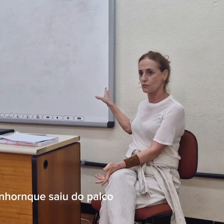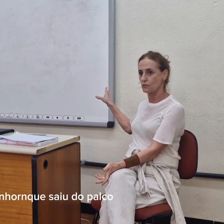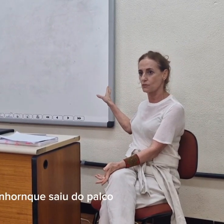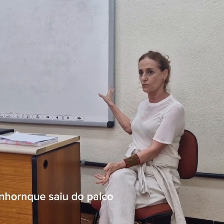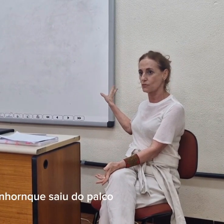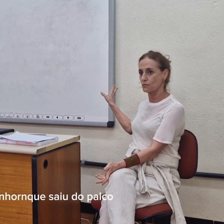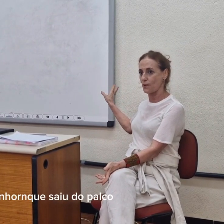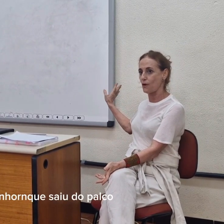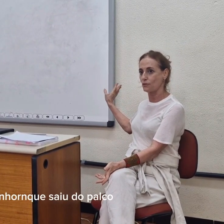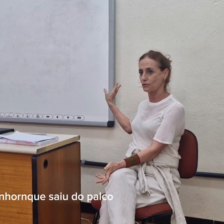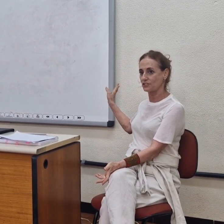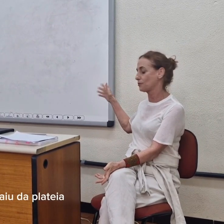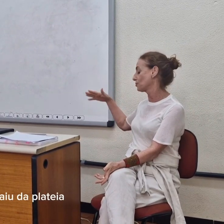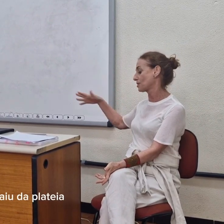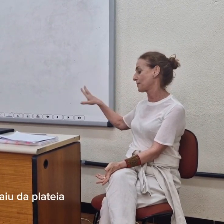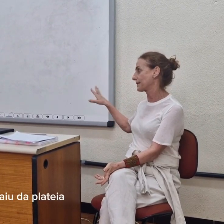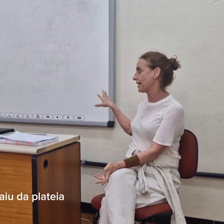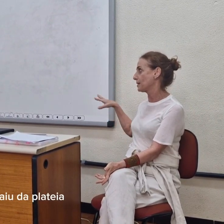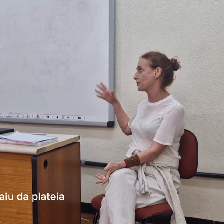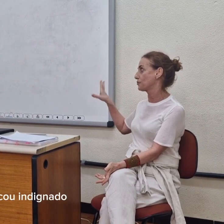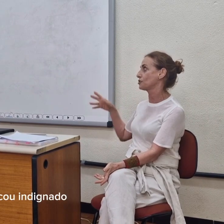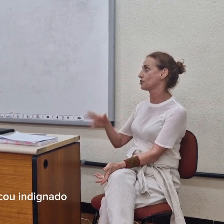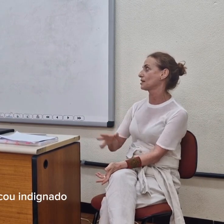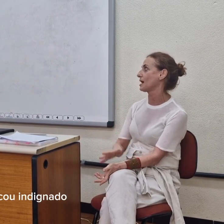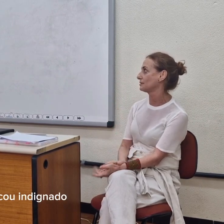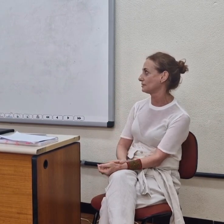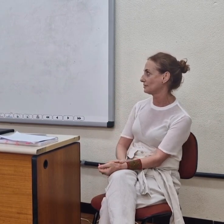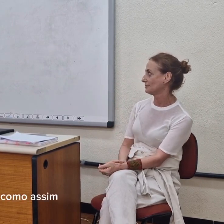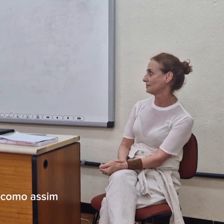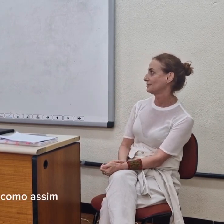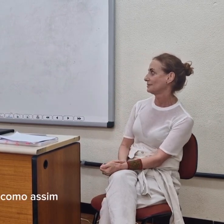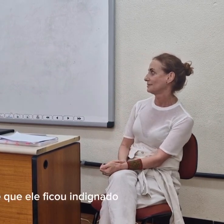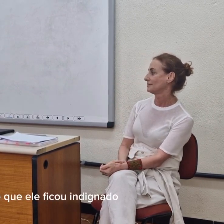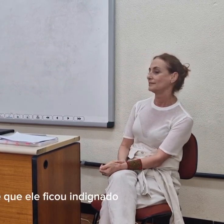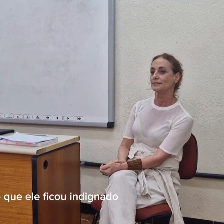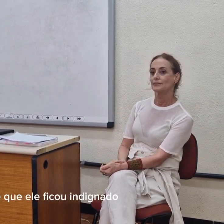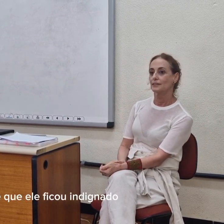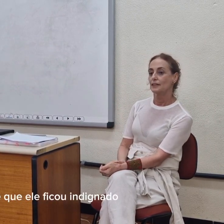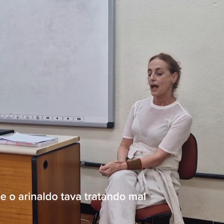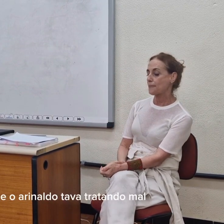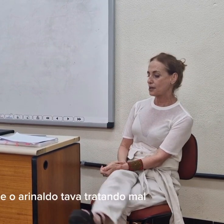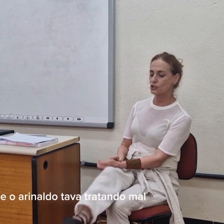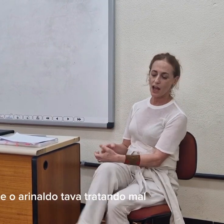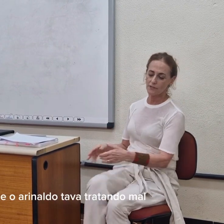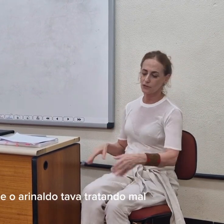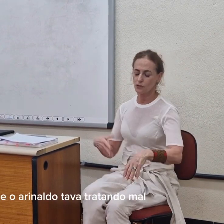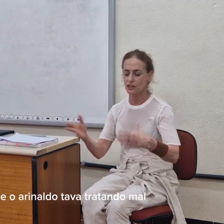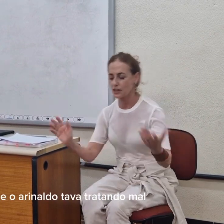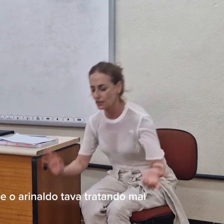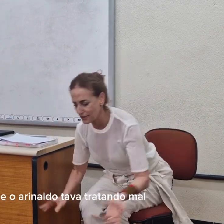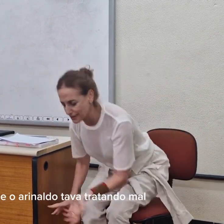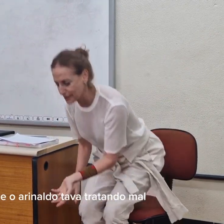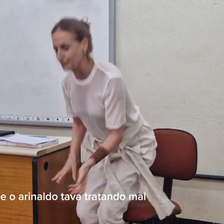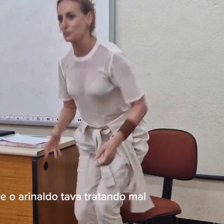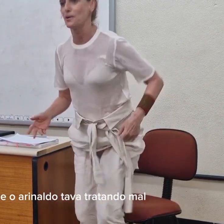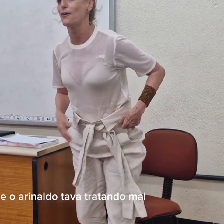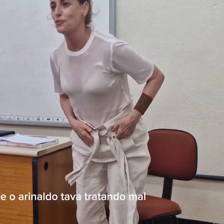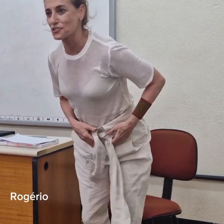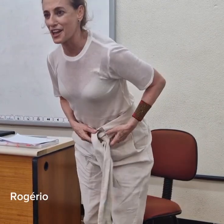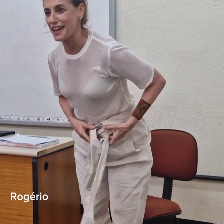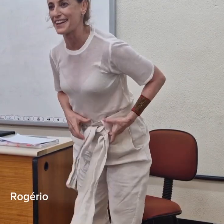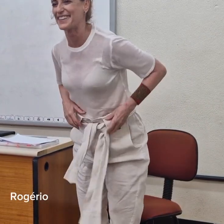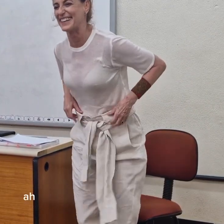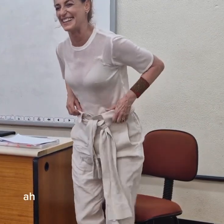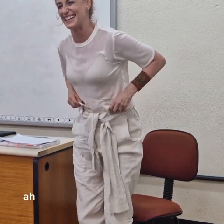que saiu do pau, saiu da plateia, ficou indignado. Como assim? Mas por que ele fica indignado? Até achado que o Rinaldo estava tratando